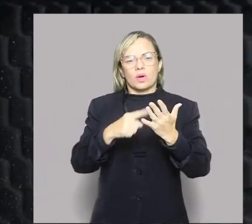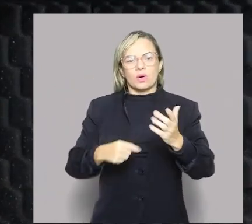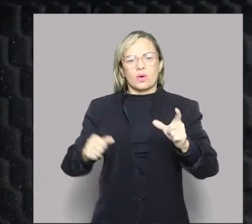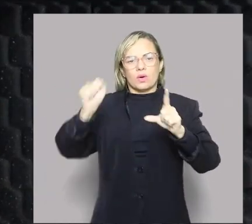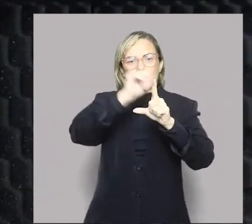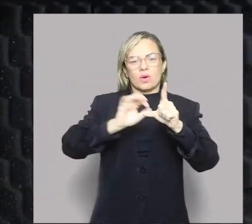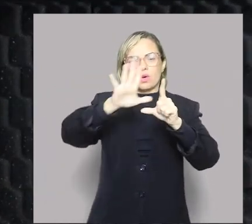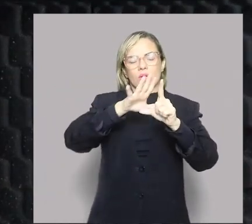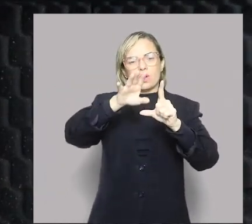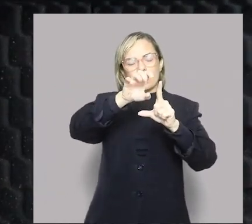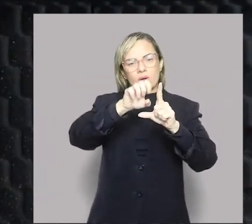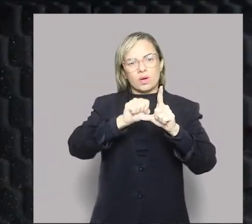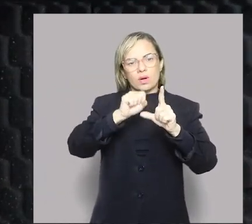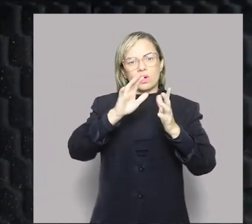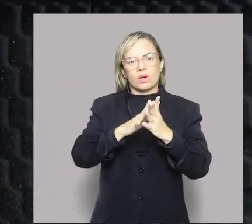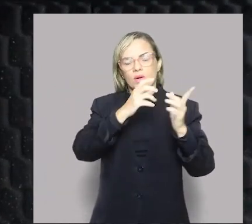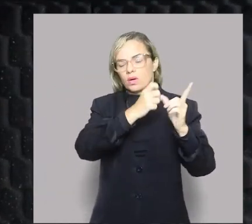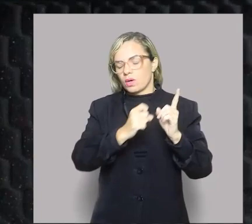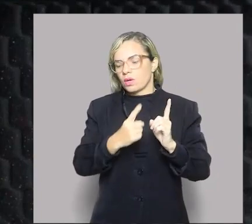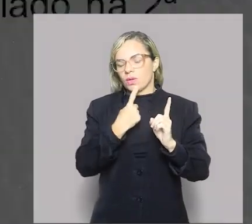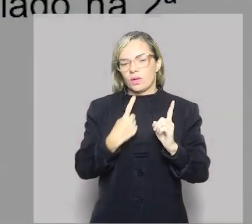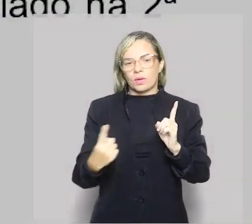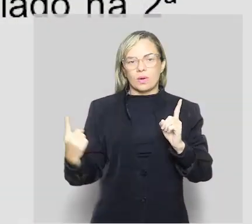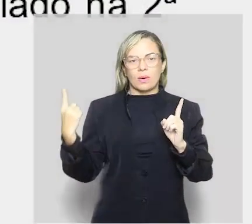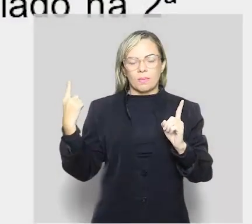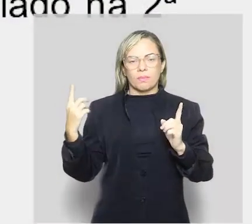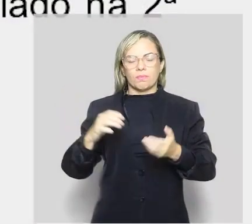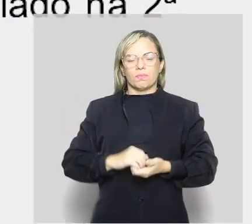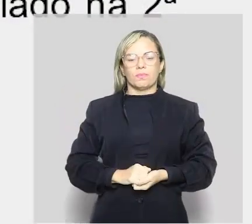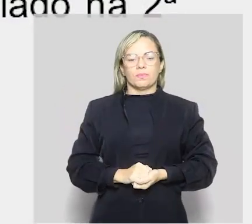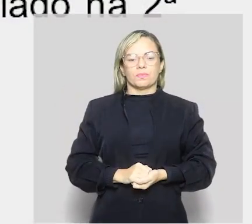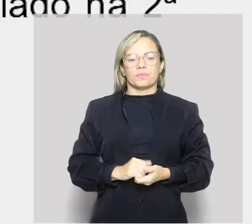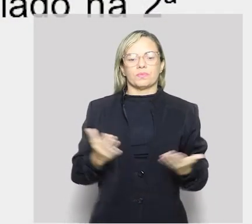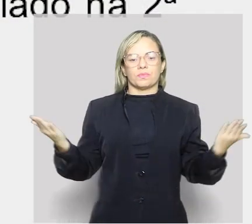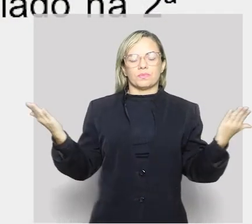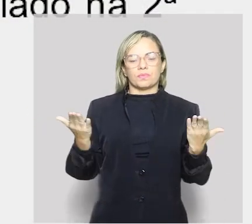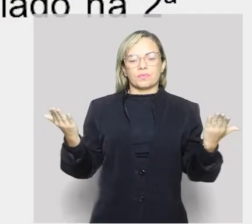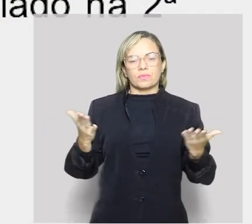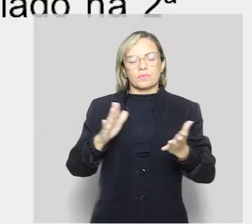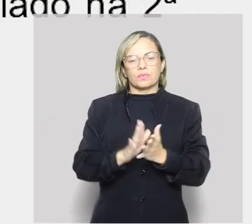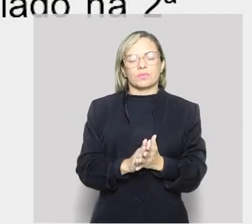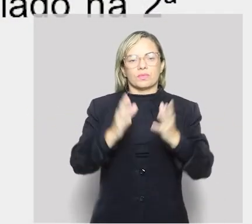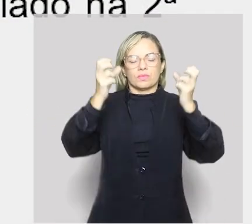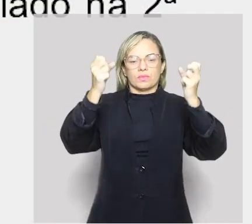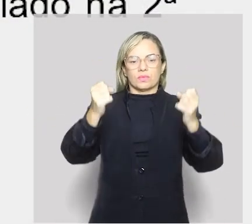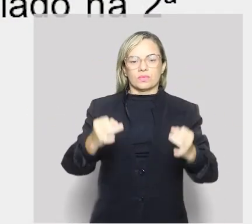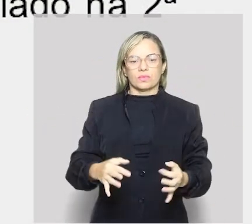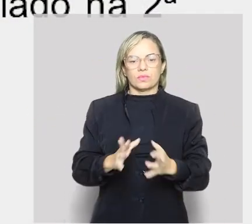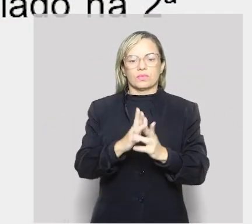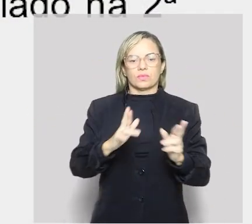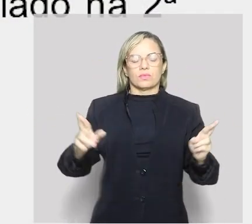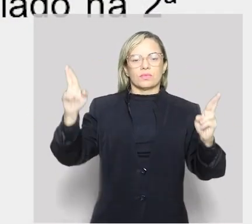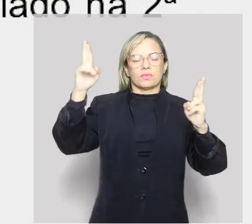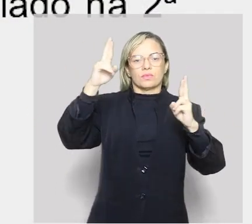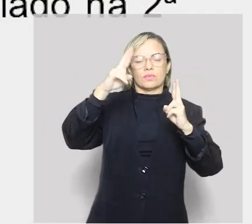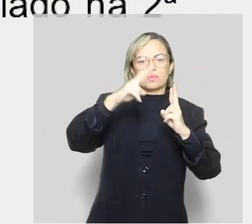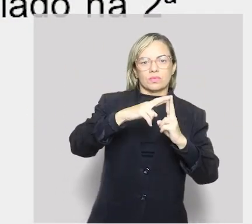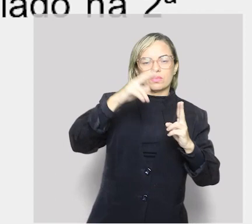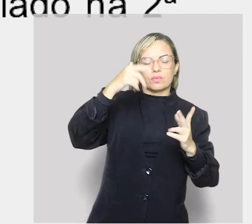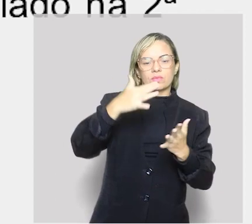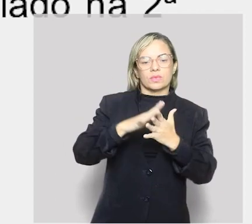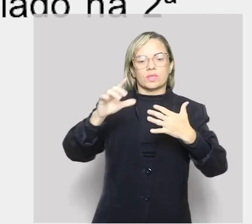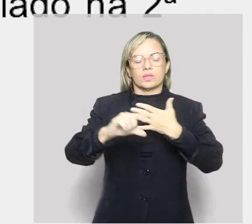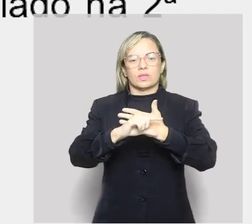QR Code ou pela descrição. Na aula de hoje, nós vamos falar sobre referências e